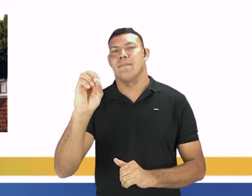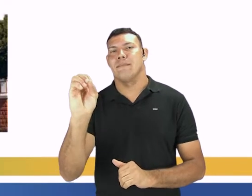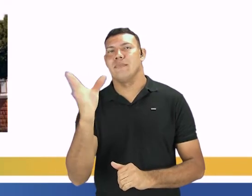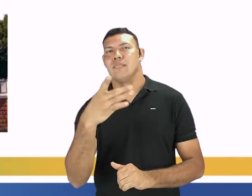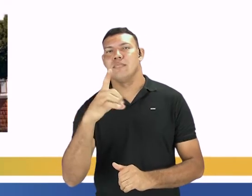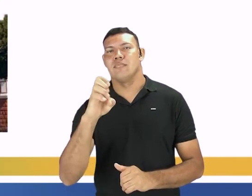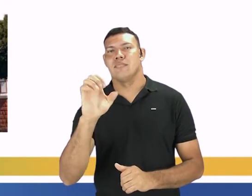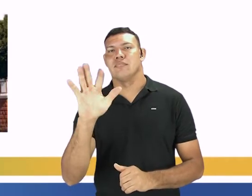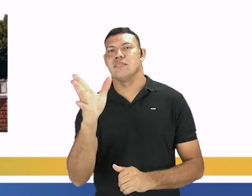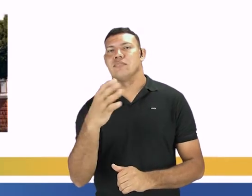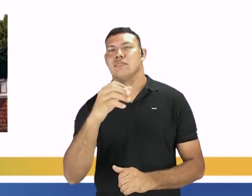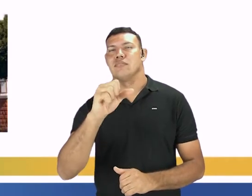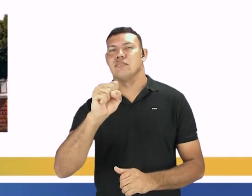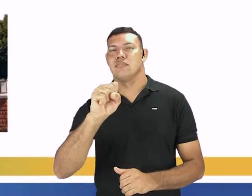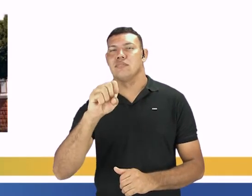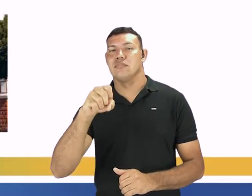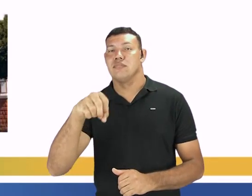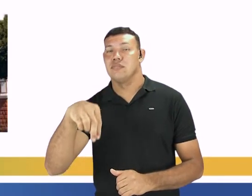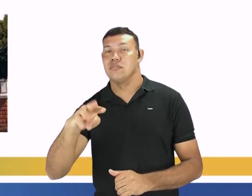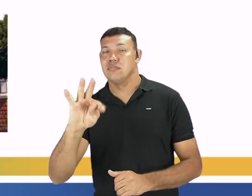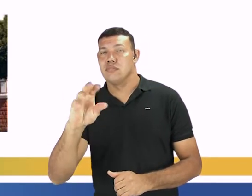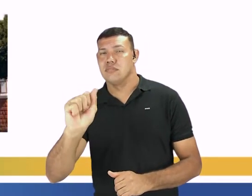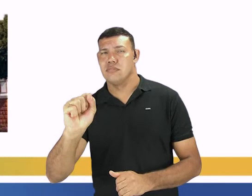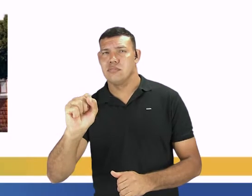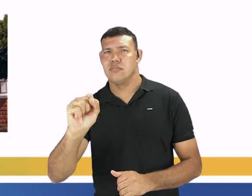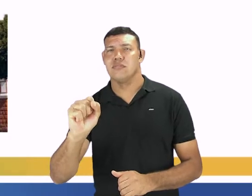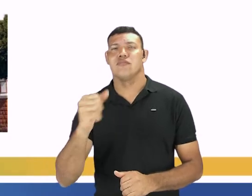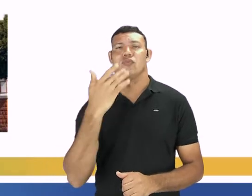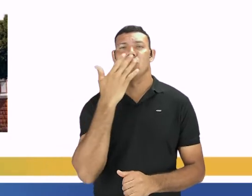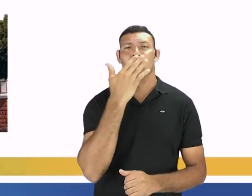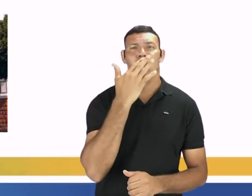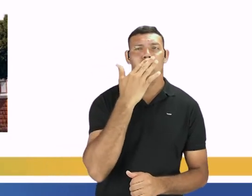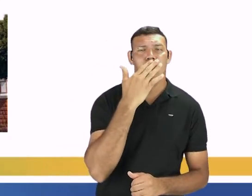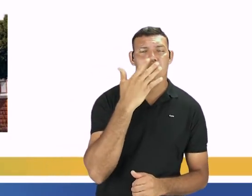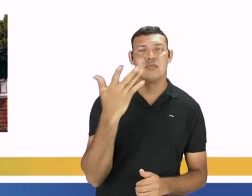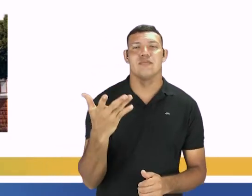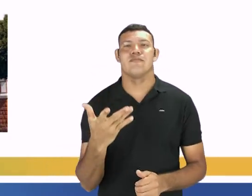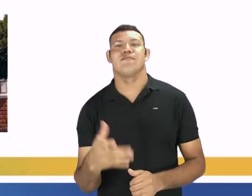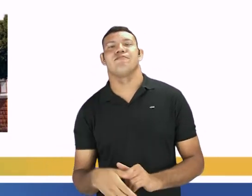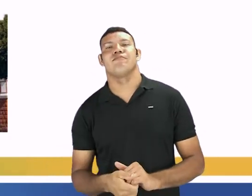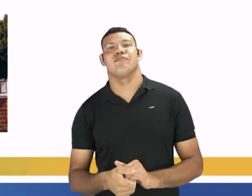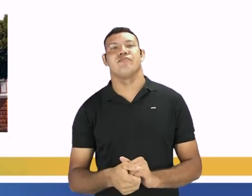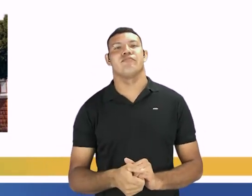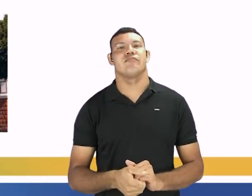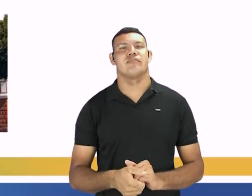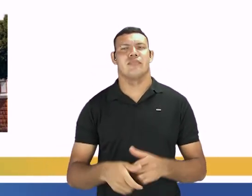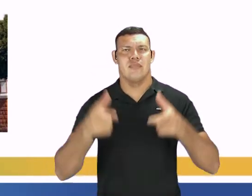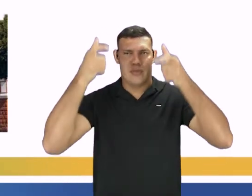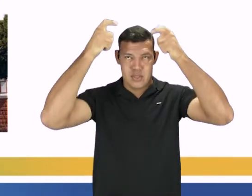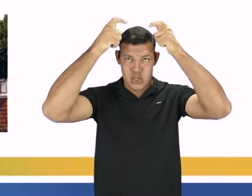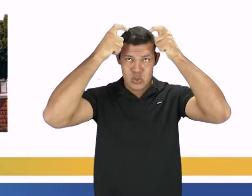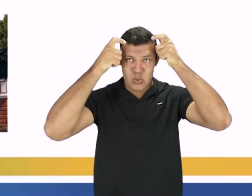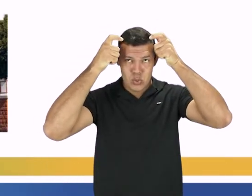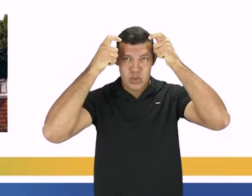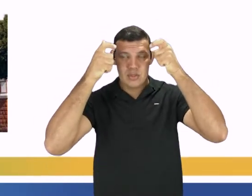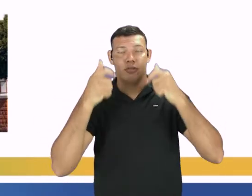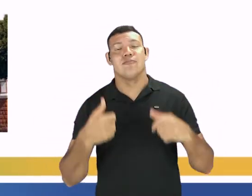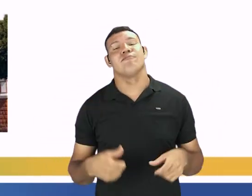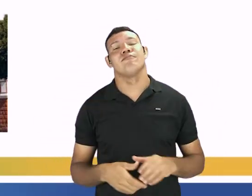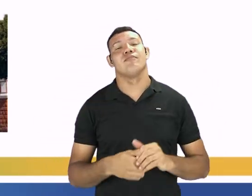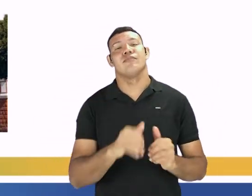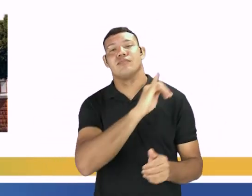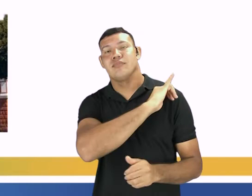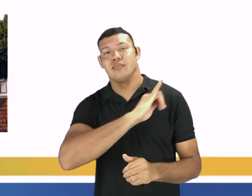produto. Aí, como eu disse para vocês, a gente tem um açúcar, né, que vem desde a época colonial, mas depois fica em